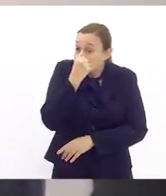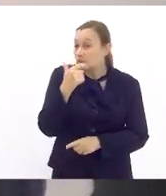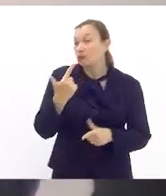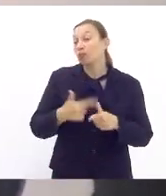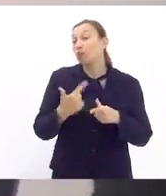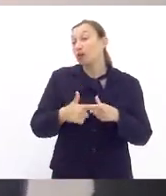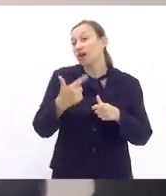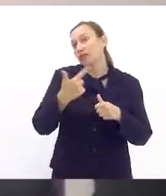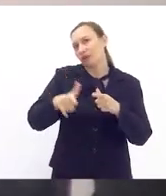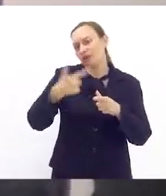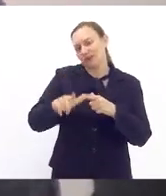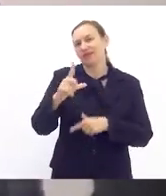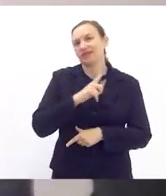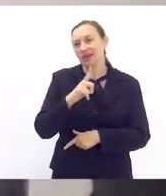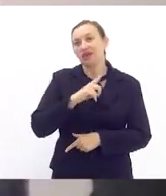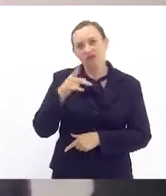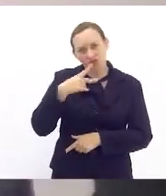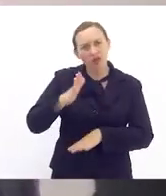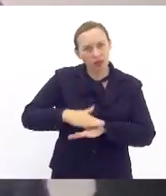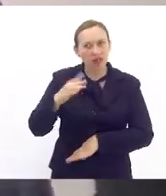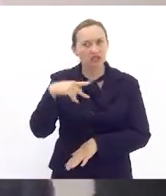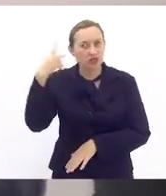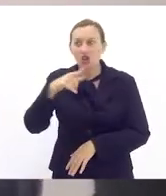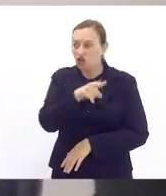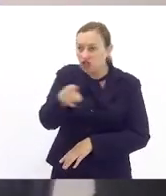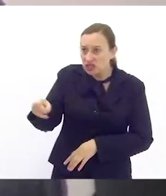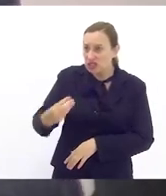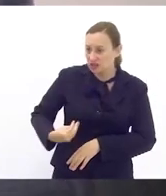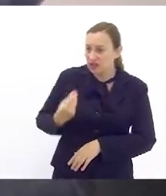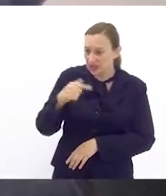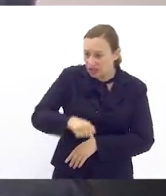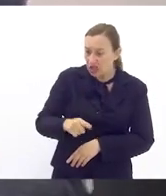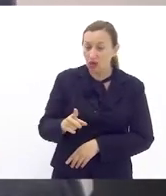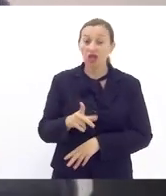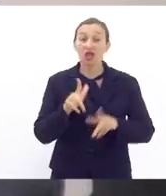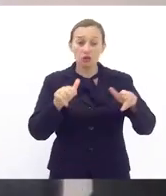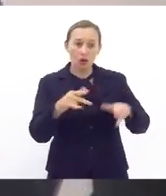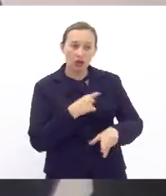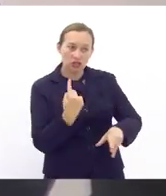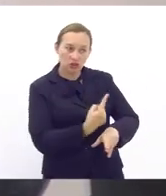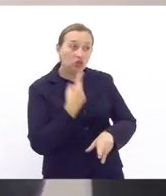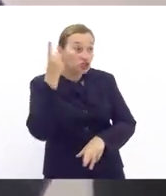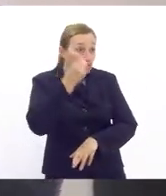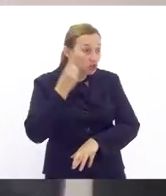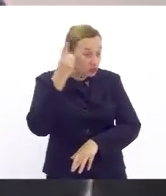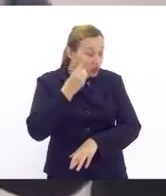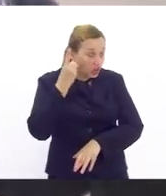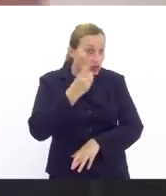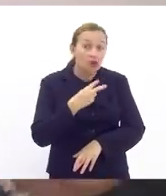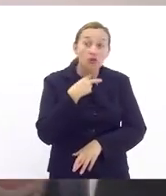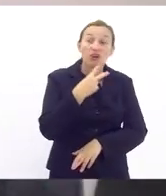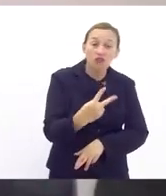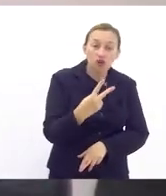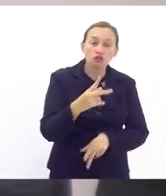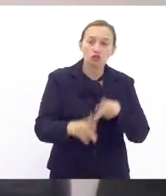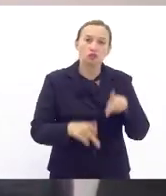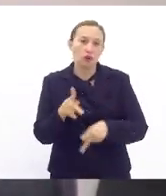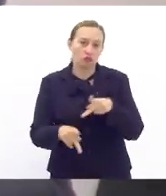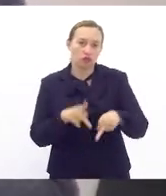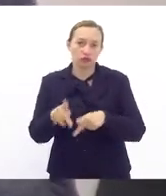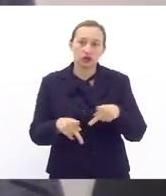ainda te digo mais vereadores vocês estão aqui porque assim como nós deputados somos os porta Vozes da população